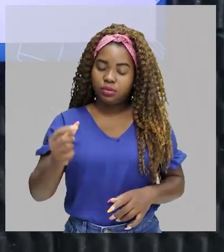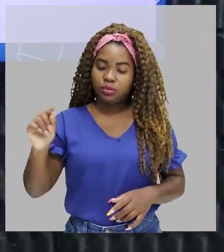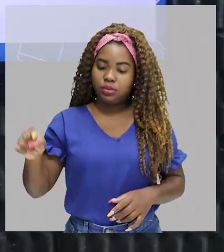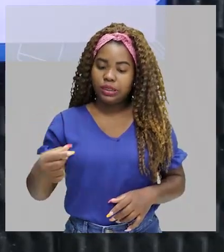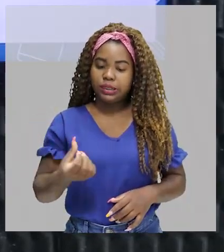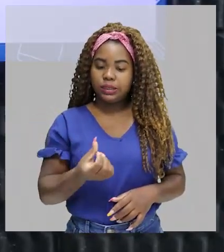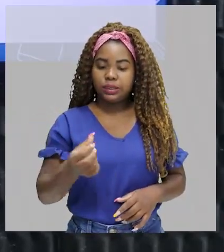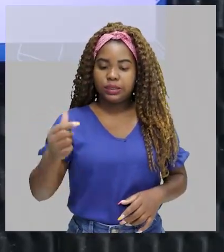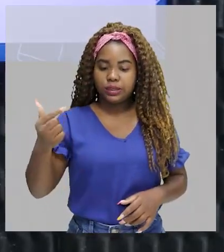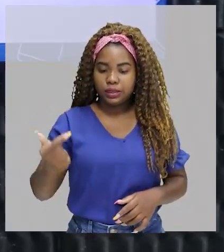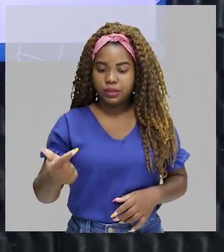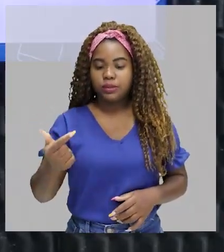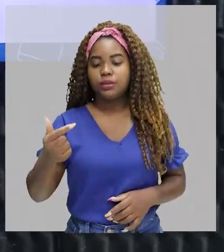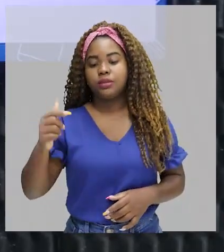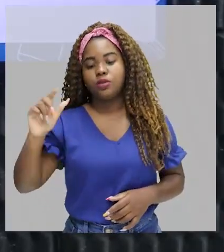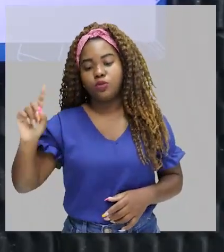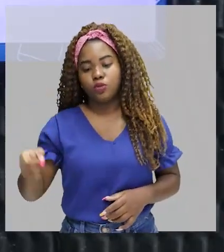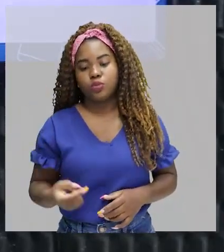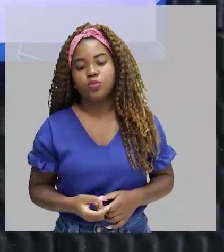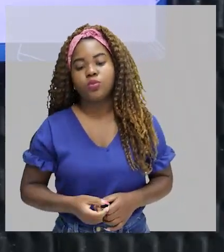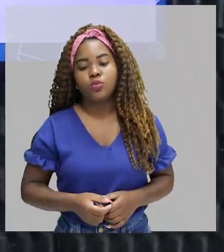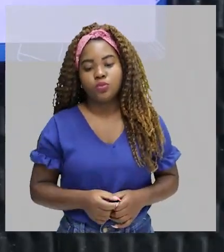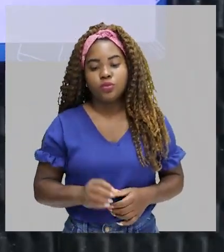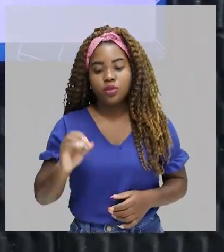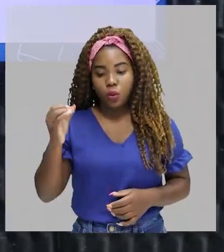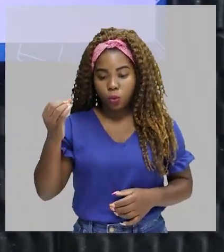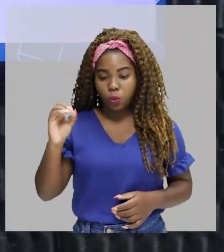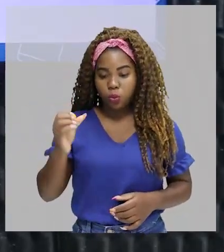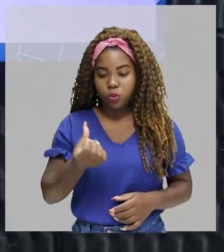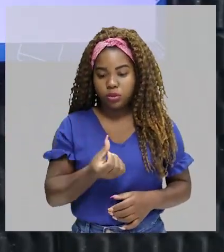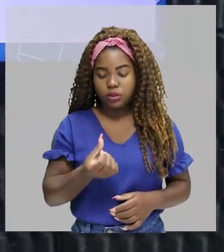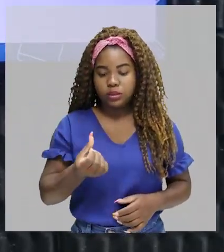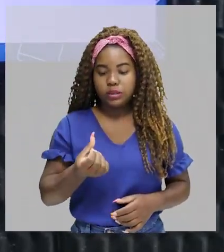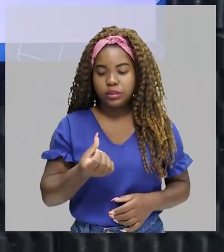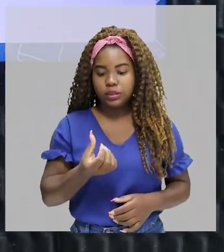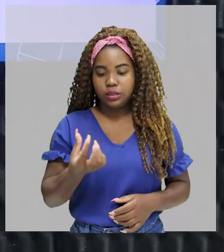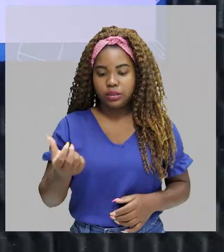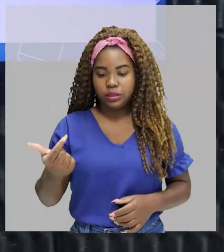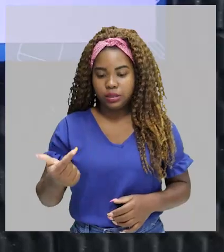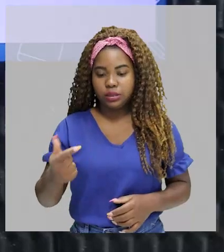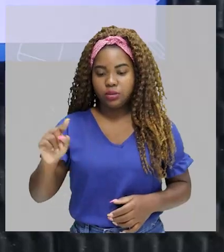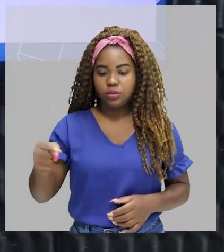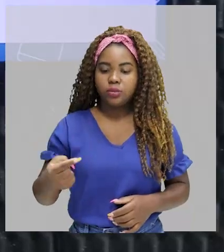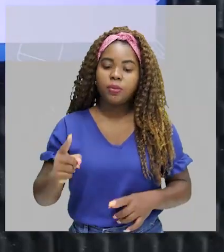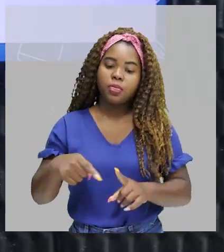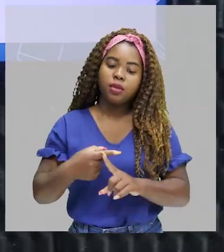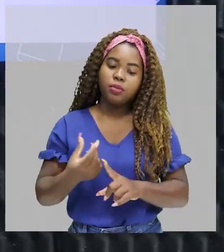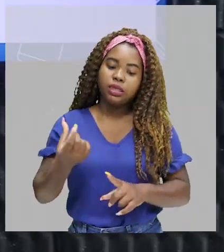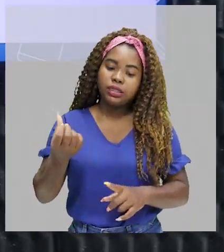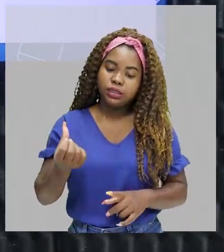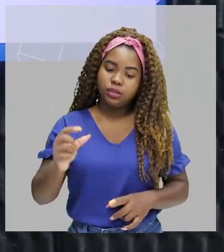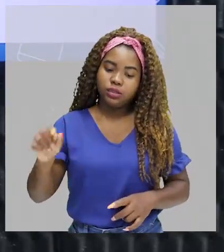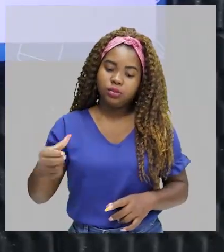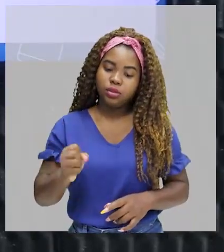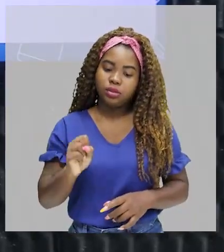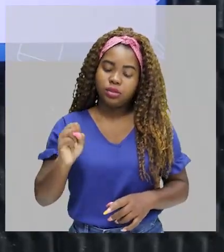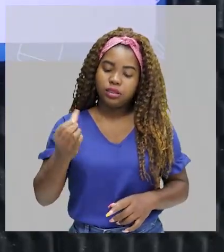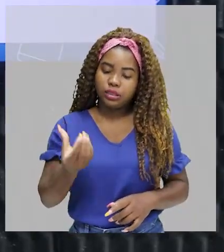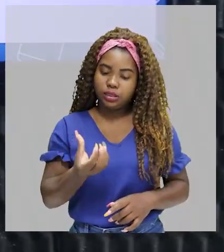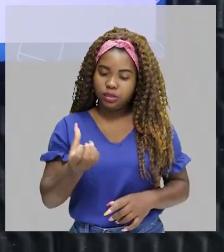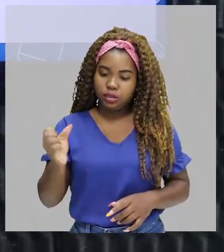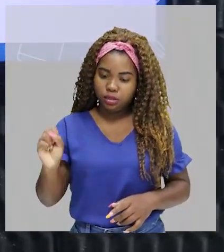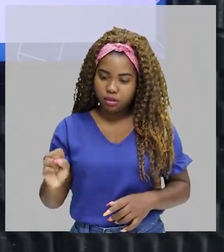62 mil. Em outubro, 62 mil mais 6 mil, que corresponde a 68 mil.